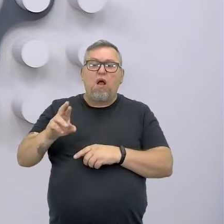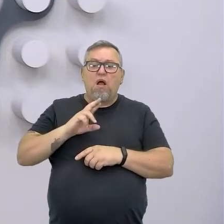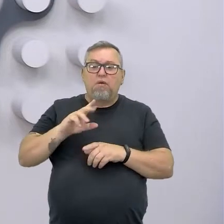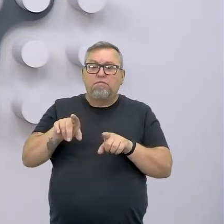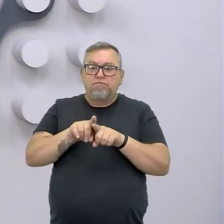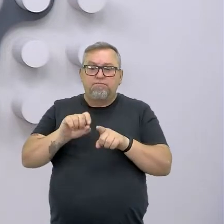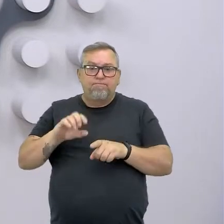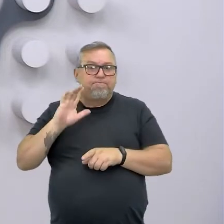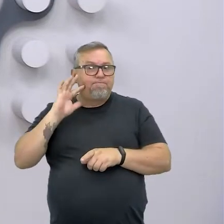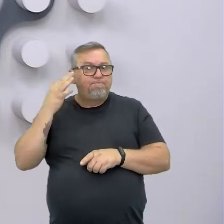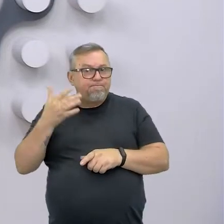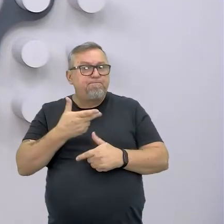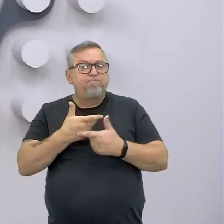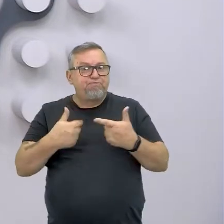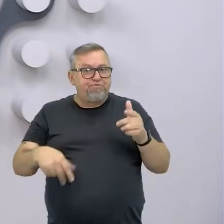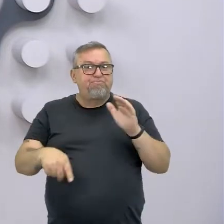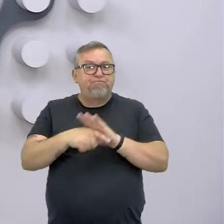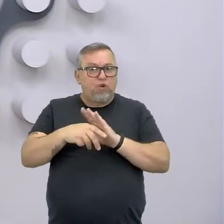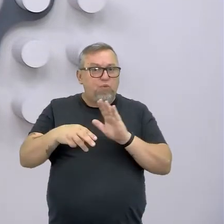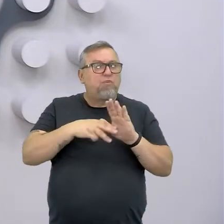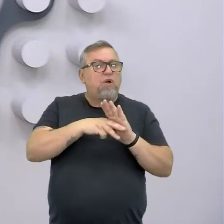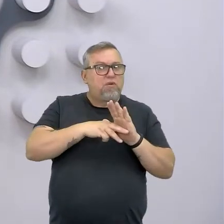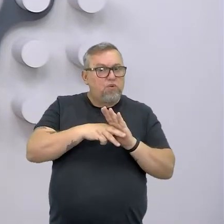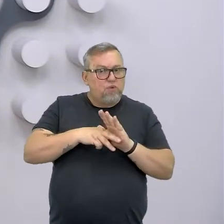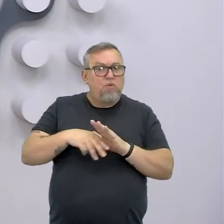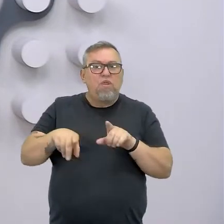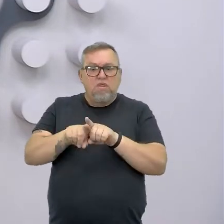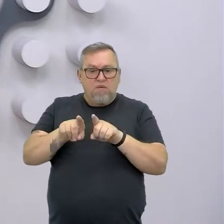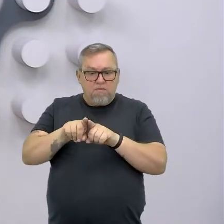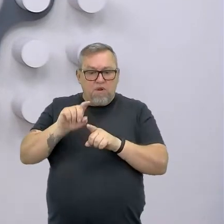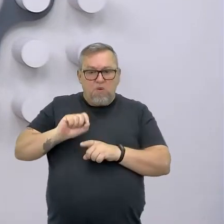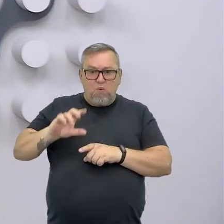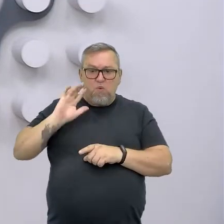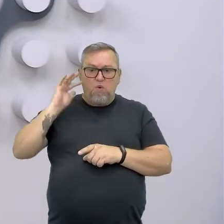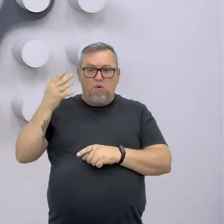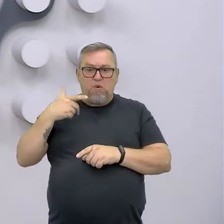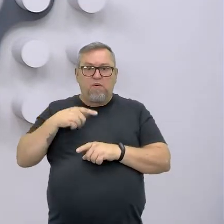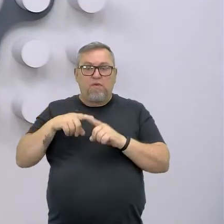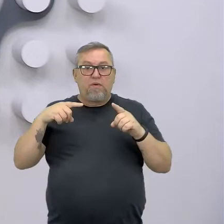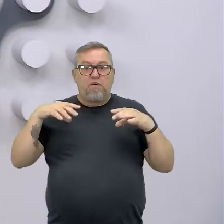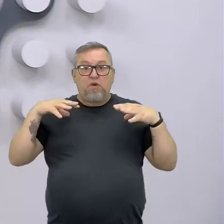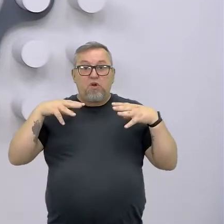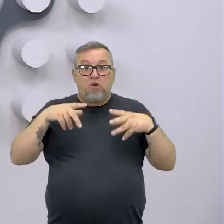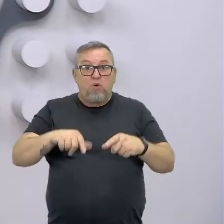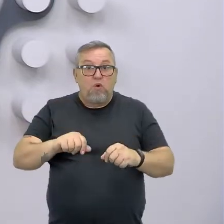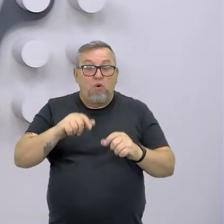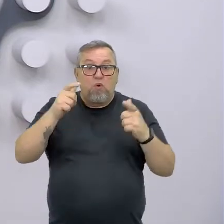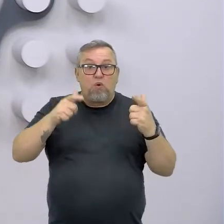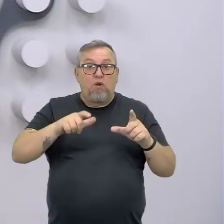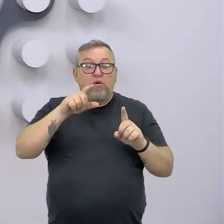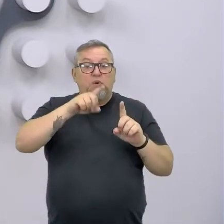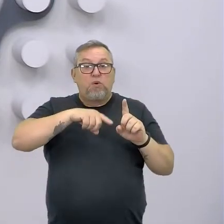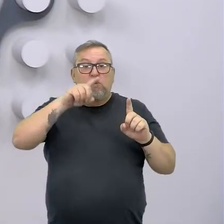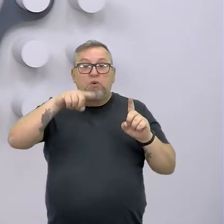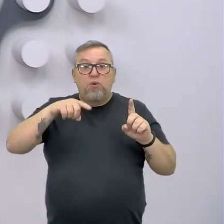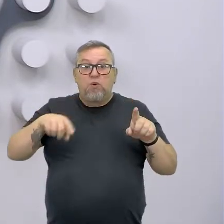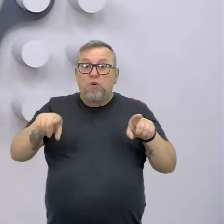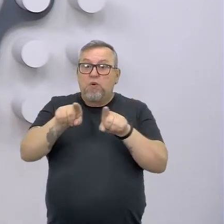as consequências de um determinado método. E os melhores institutos, né, as melhores